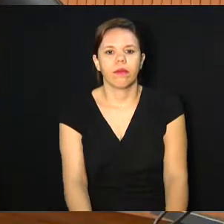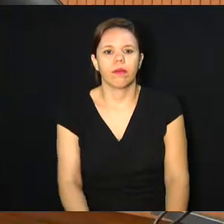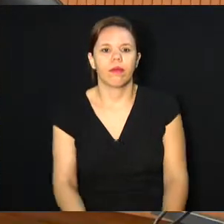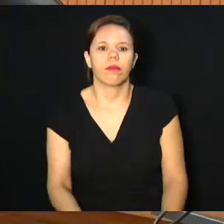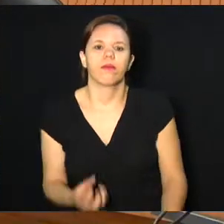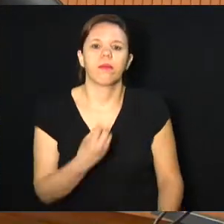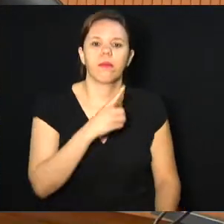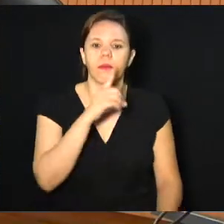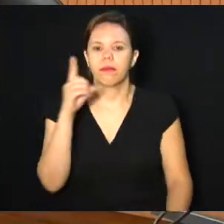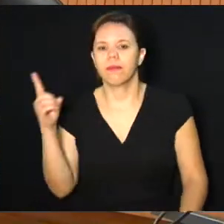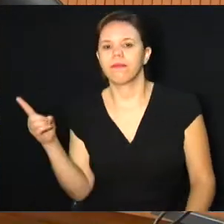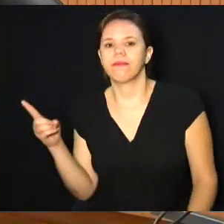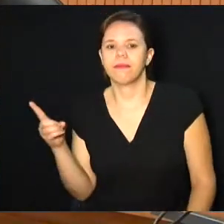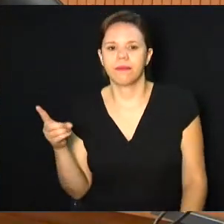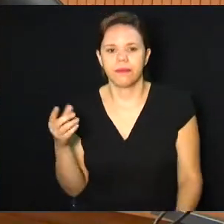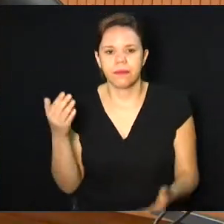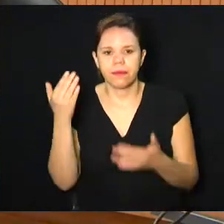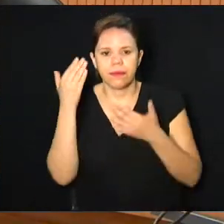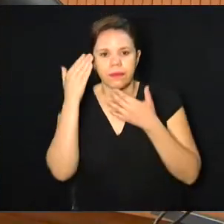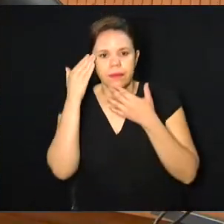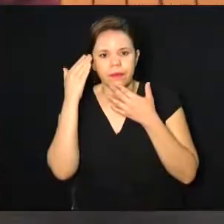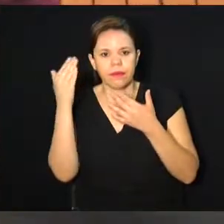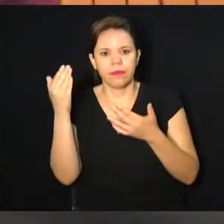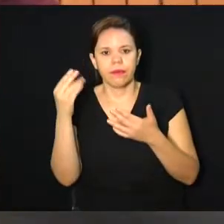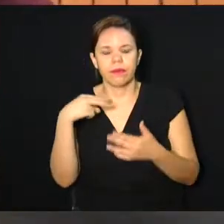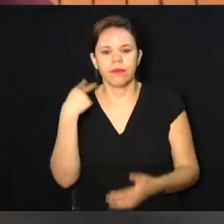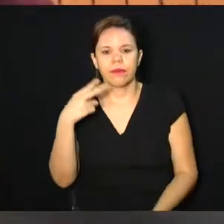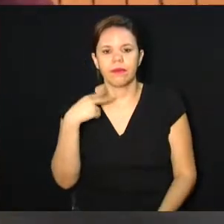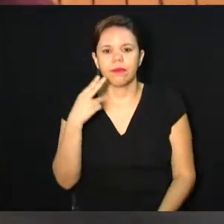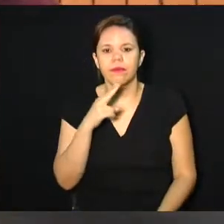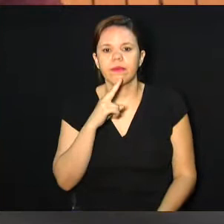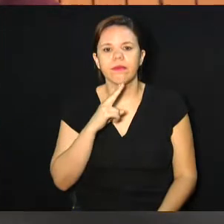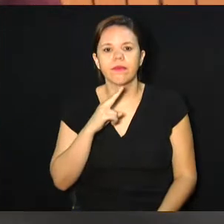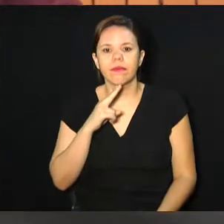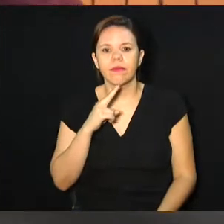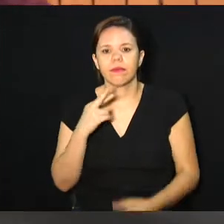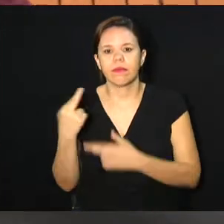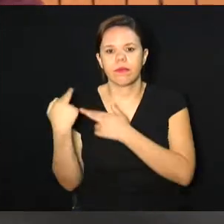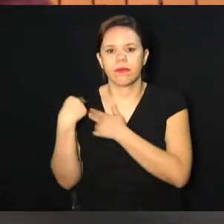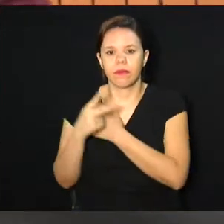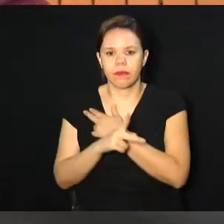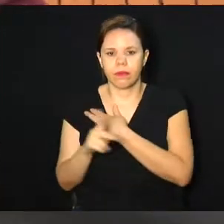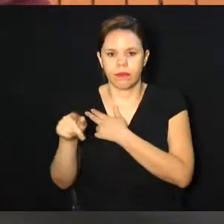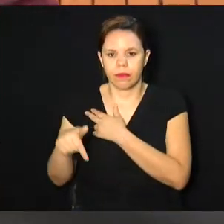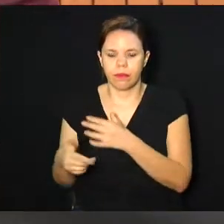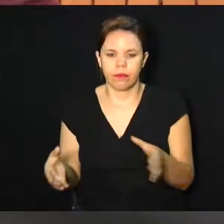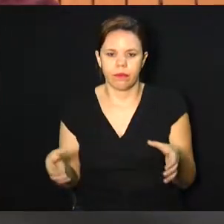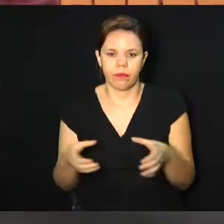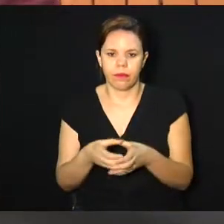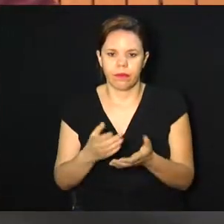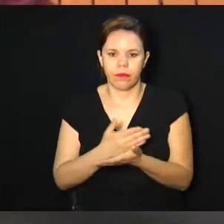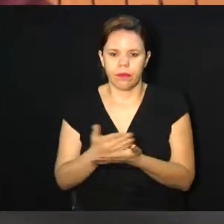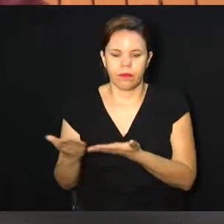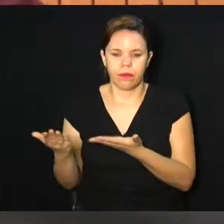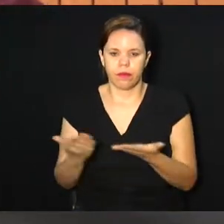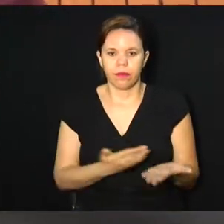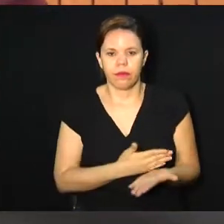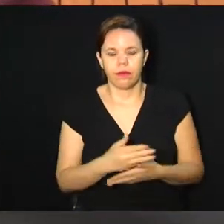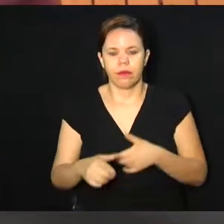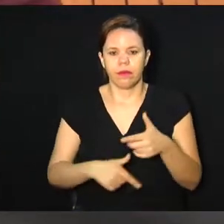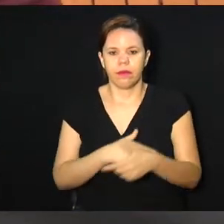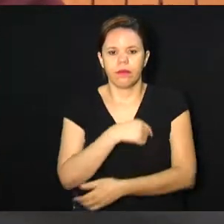Bom dia. Queria agradecer o vereador, o presidente dessa comissão, que me recebeu também no início dos